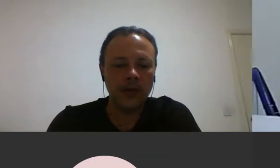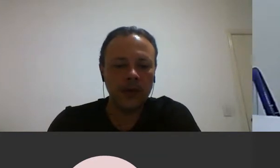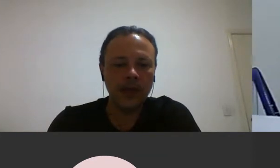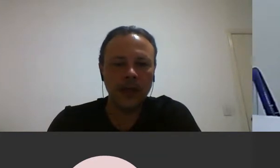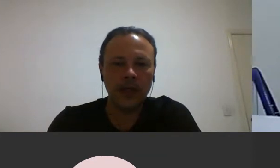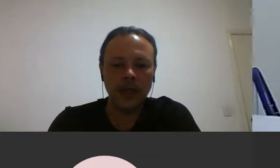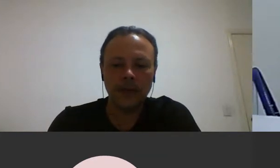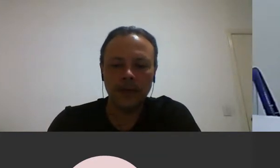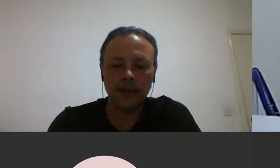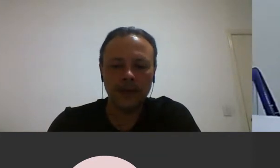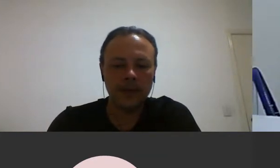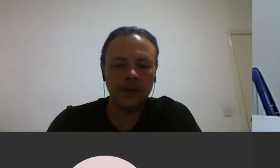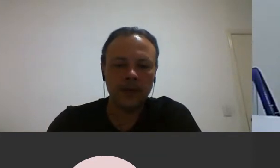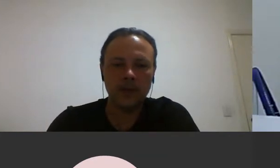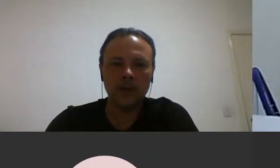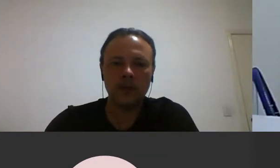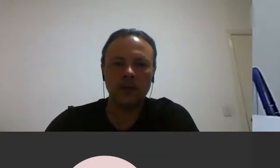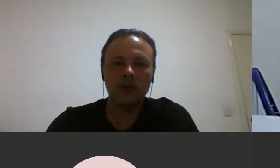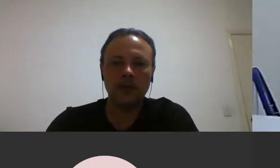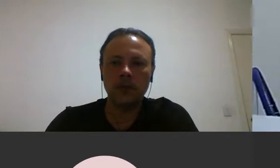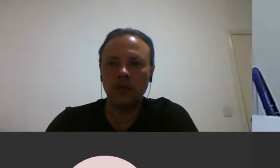a chave estrangeira.